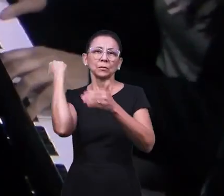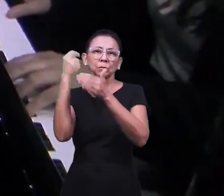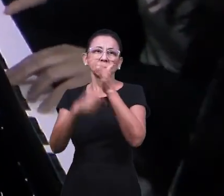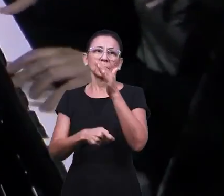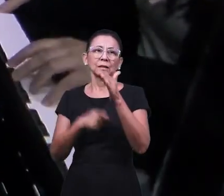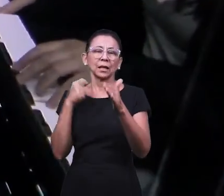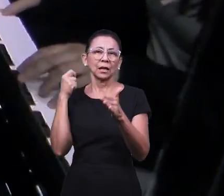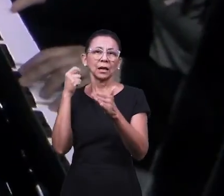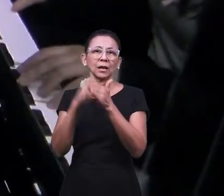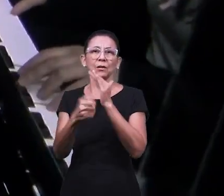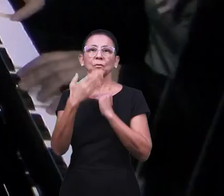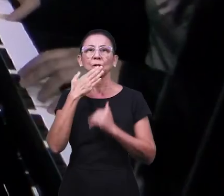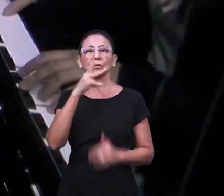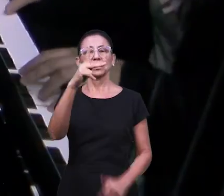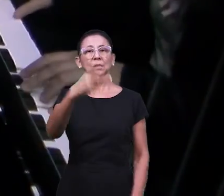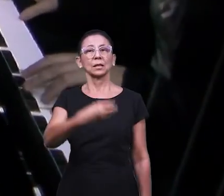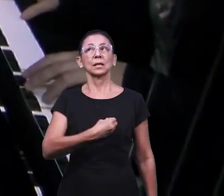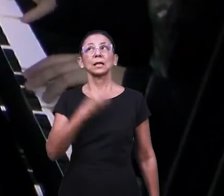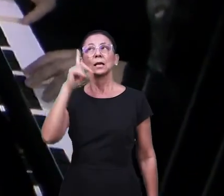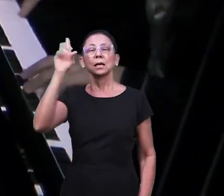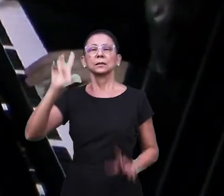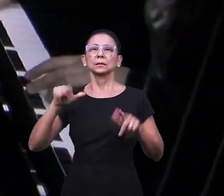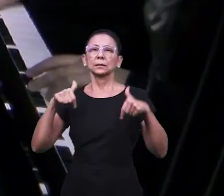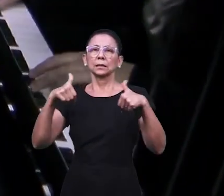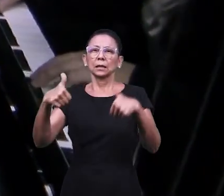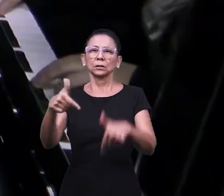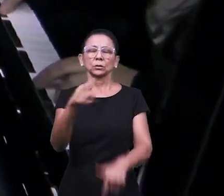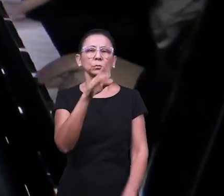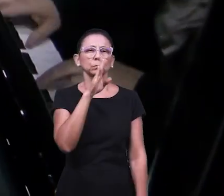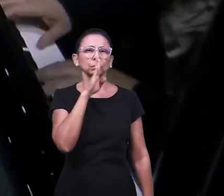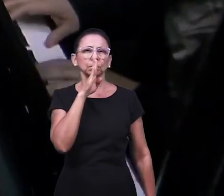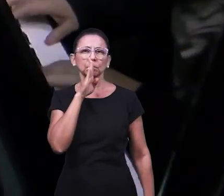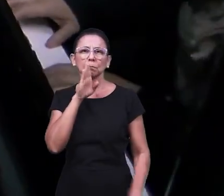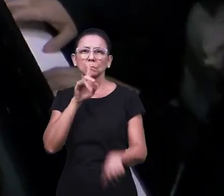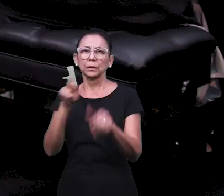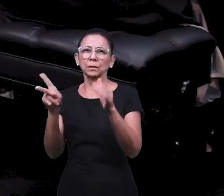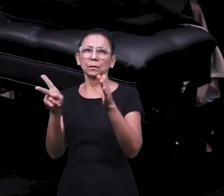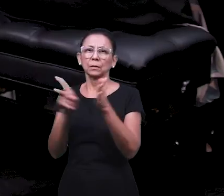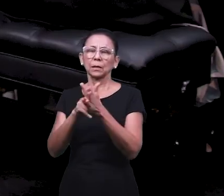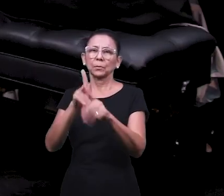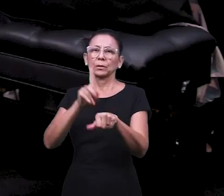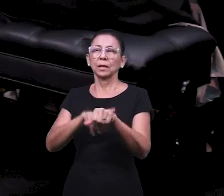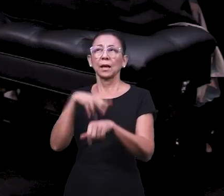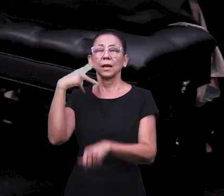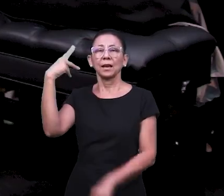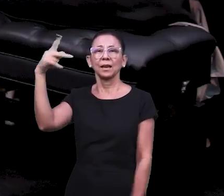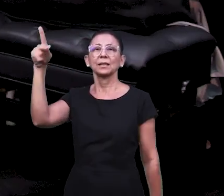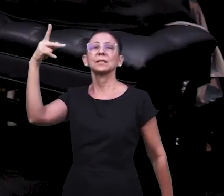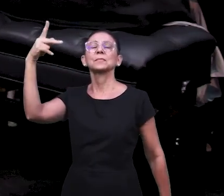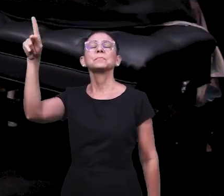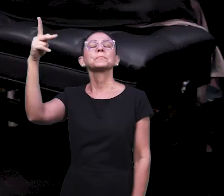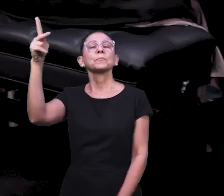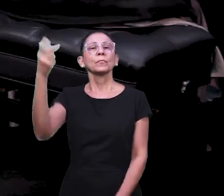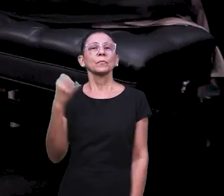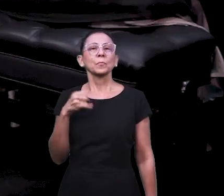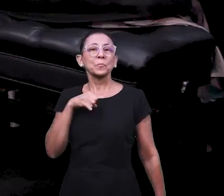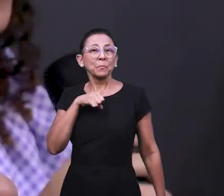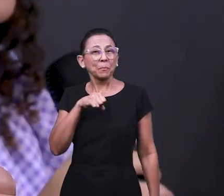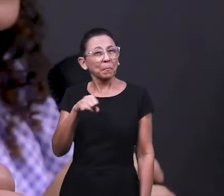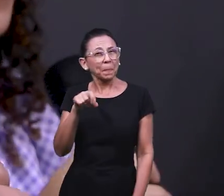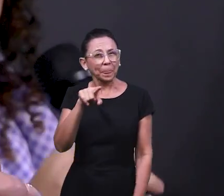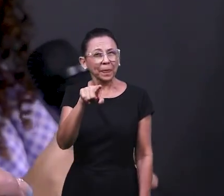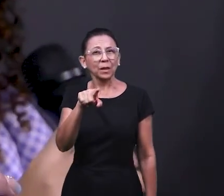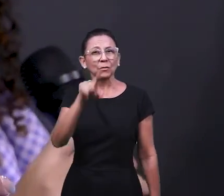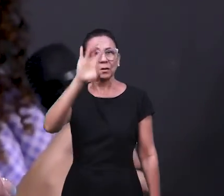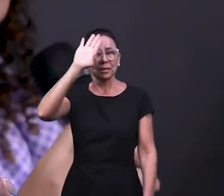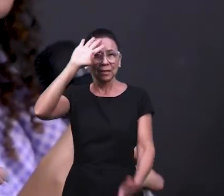está agindo, é no silêncio dele as portas vão se abrir, é no tempo dele. Se